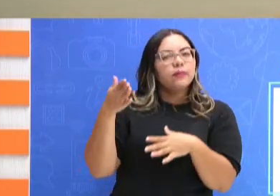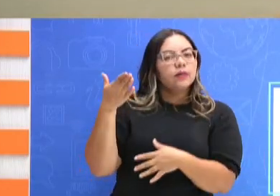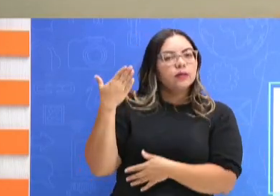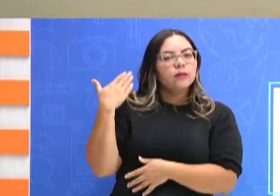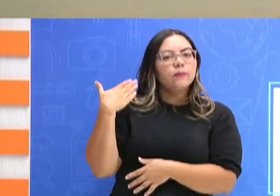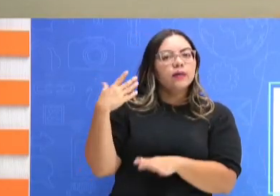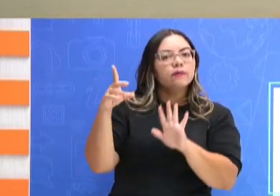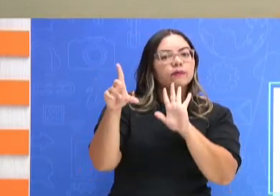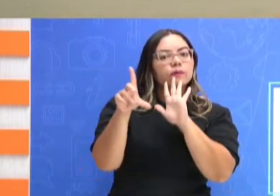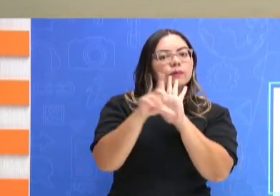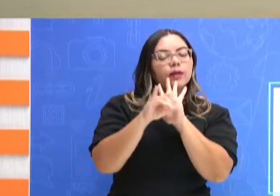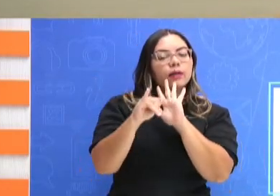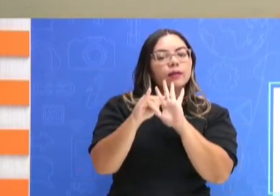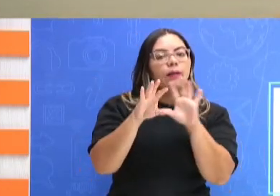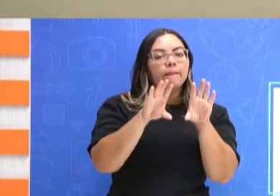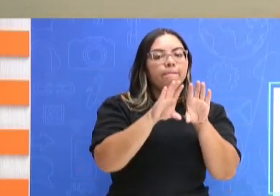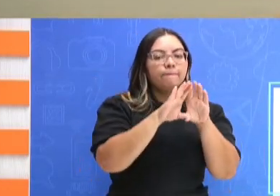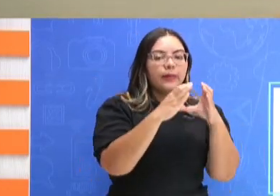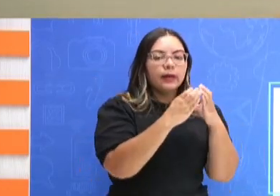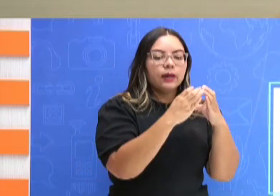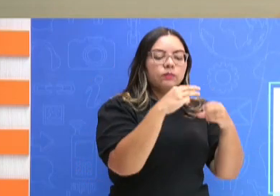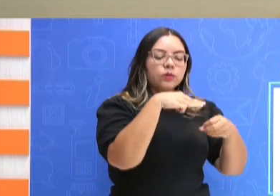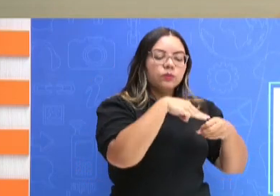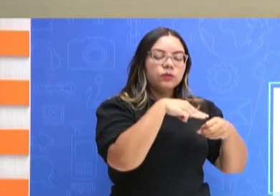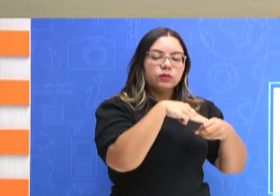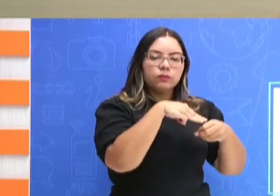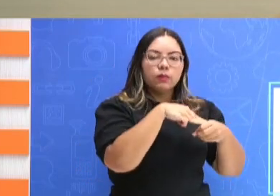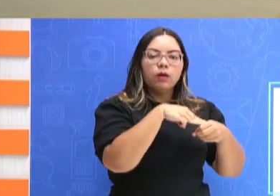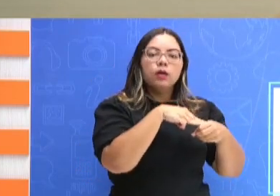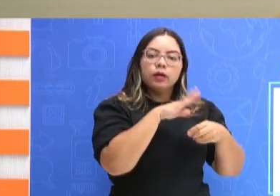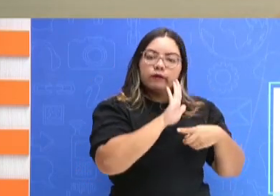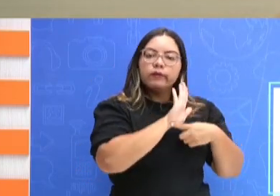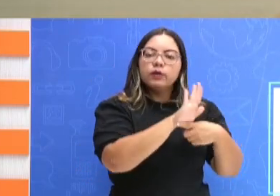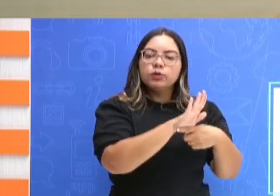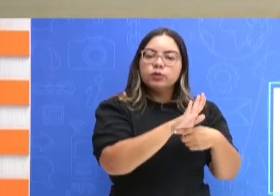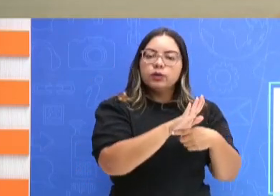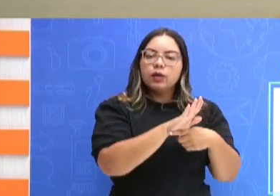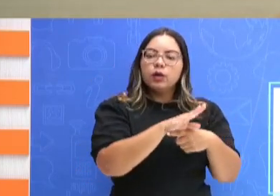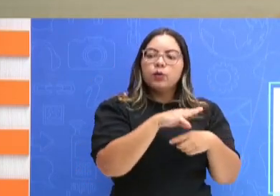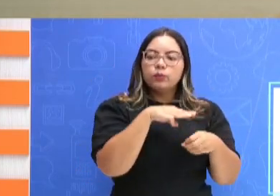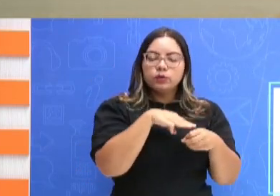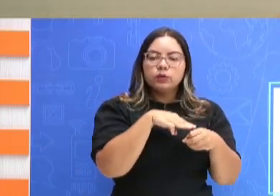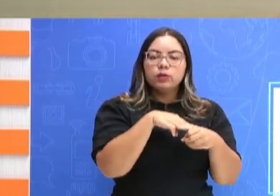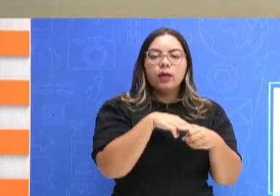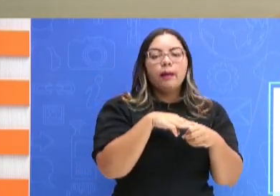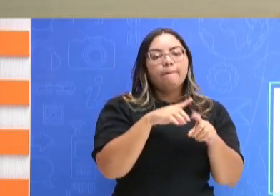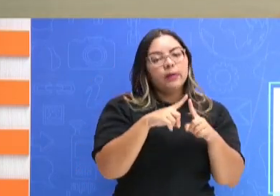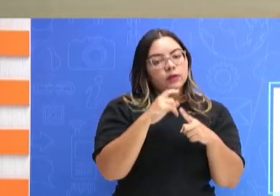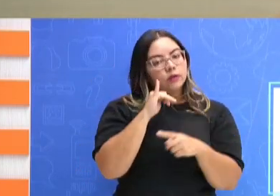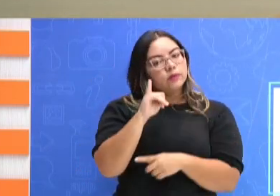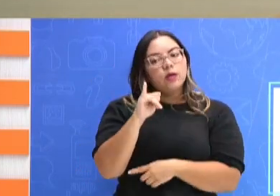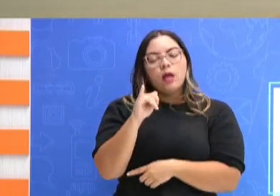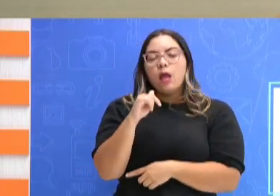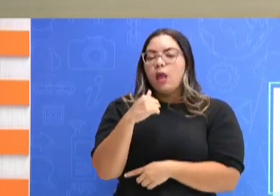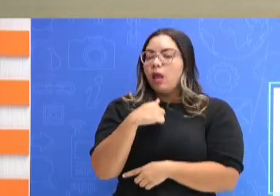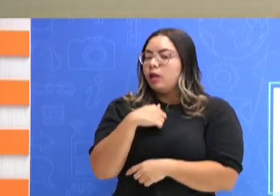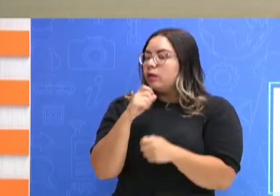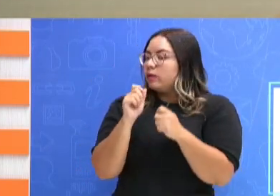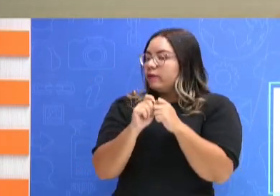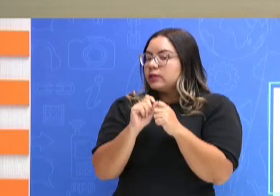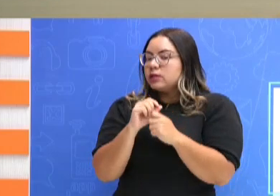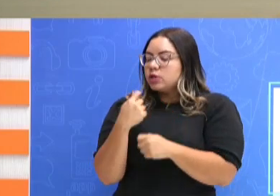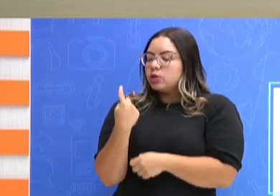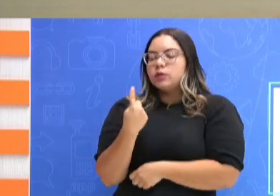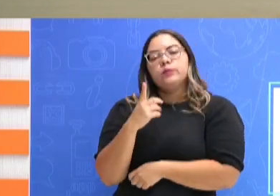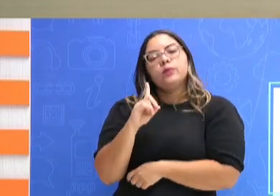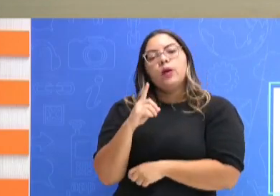uma lei para a Câmara Municipal, que com certeza irá ajudar muito o município, mas continua avisando que ninguém faz nada só e vai precisar novamente